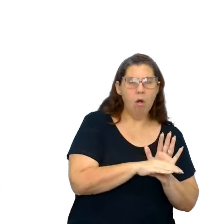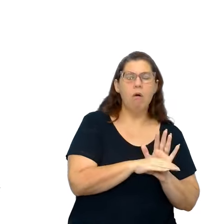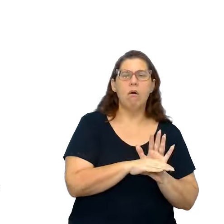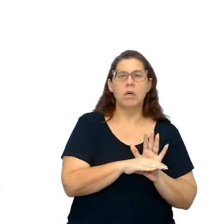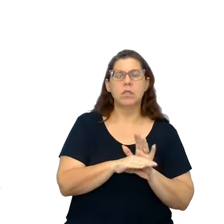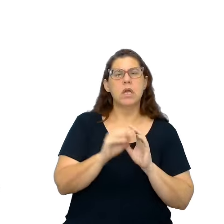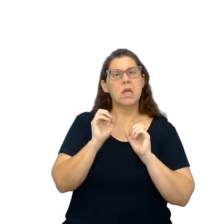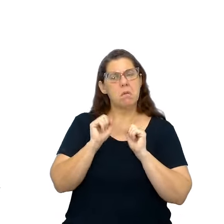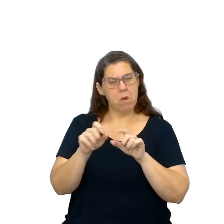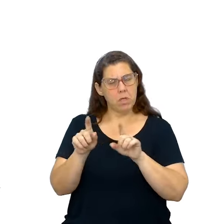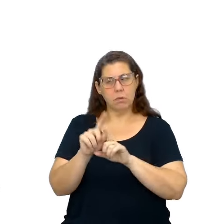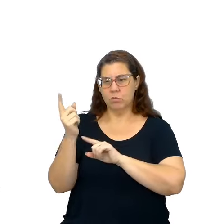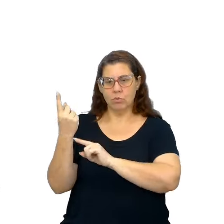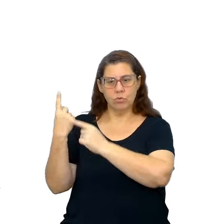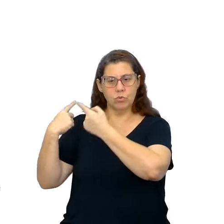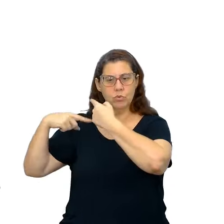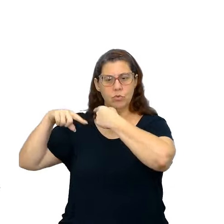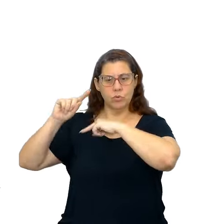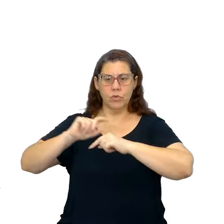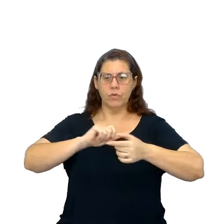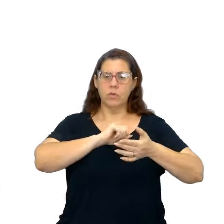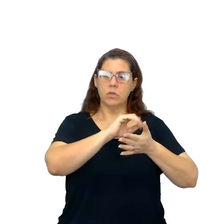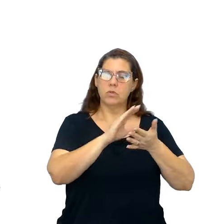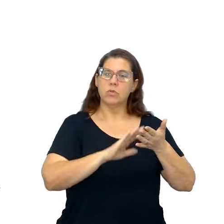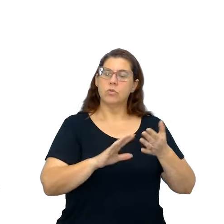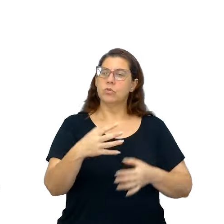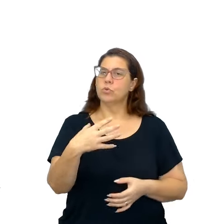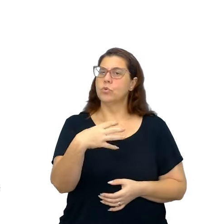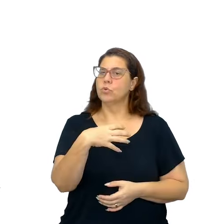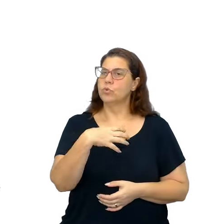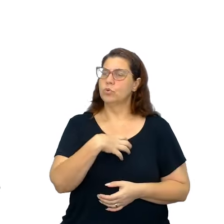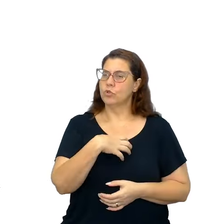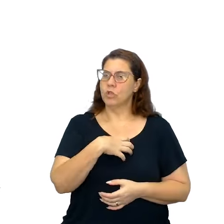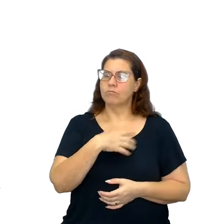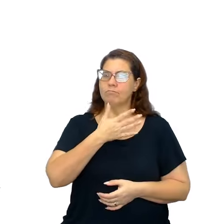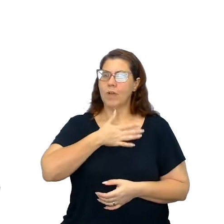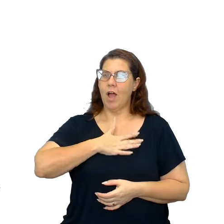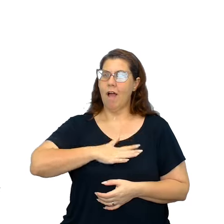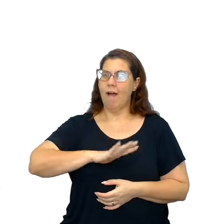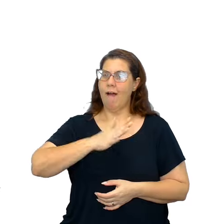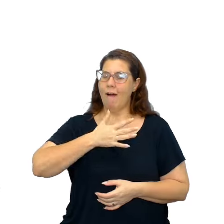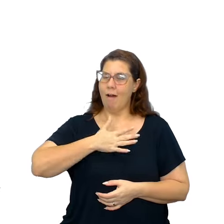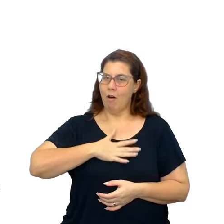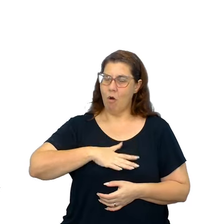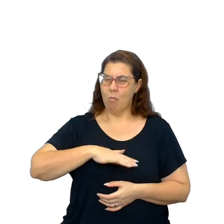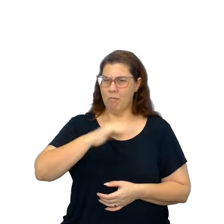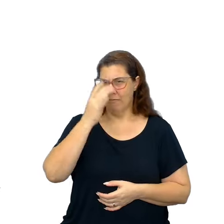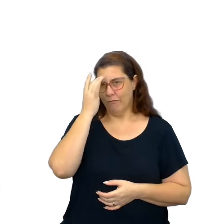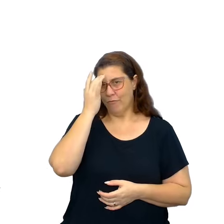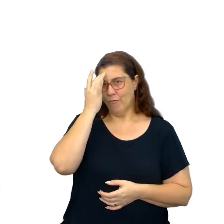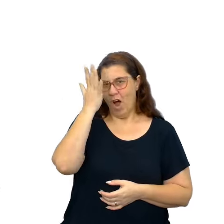e possa desenvolver essa atividade de forma muito tranquila, né? É uma atividade em